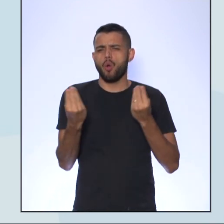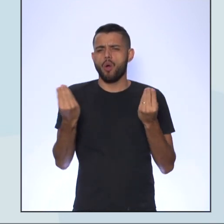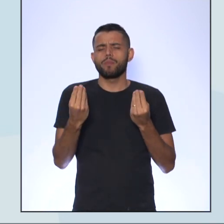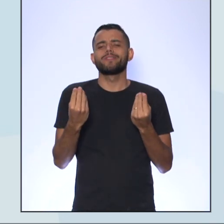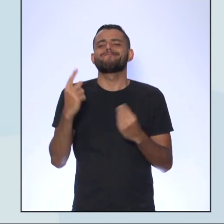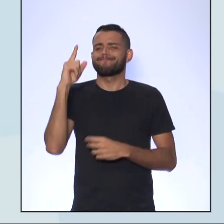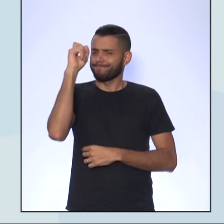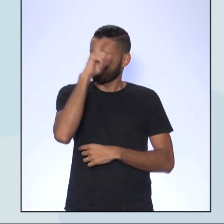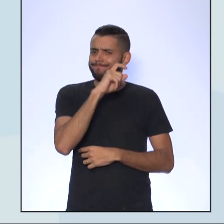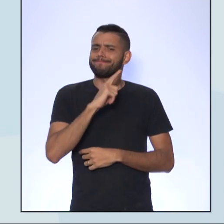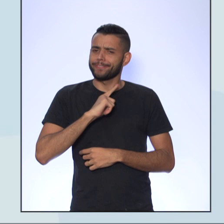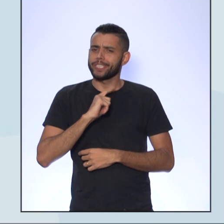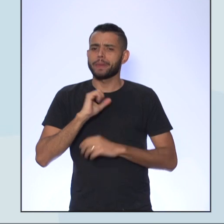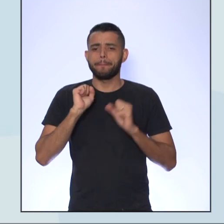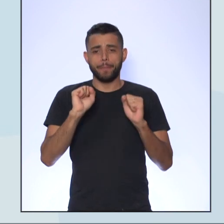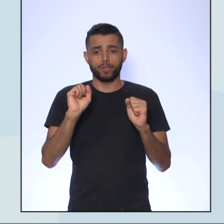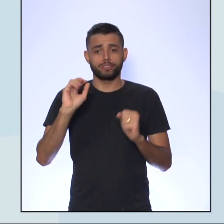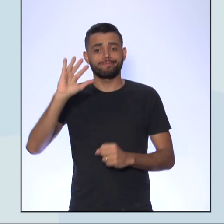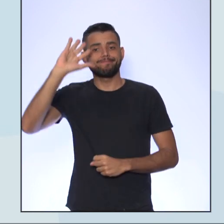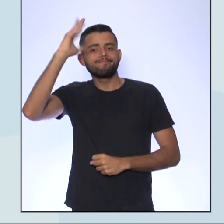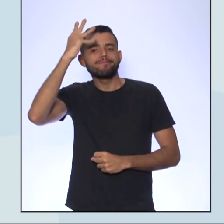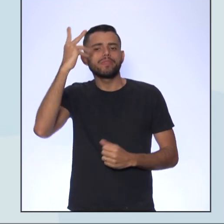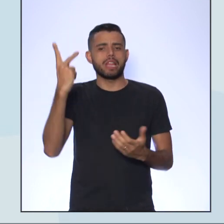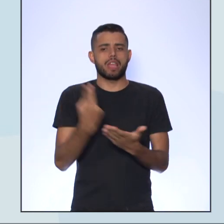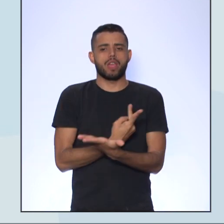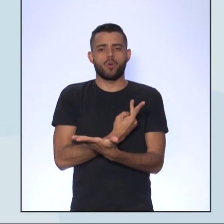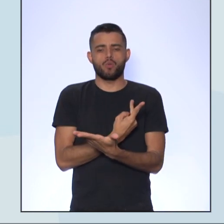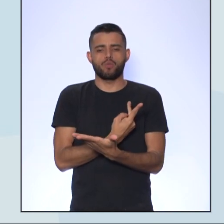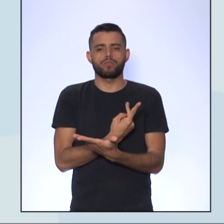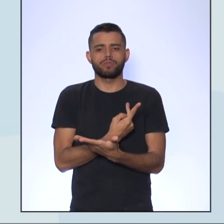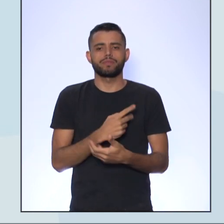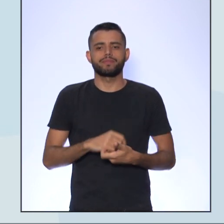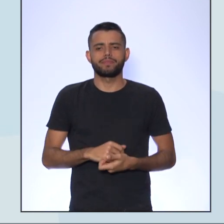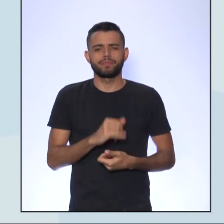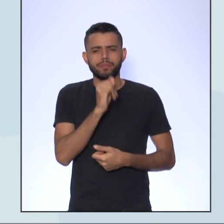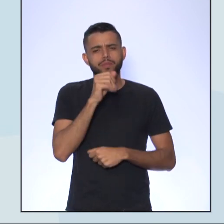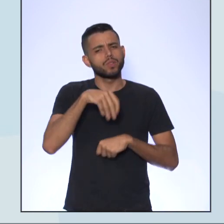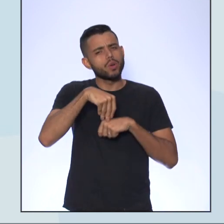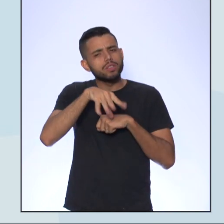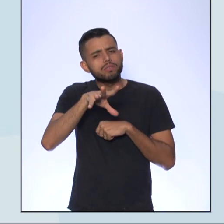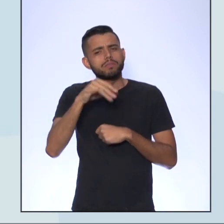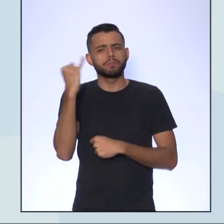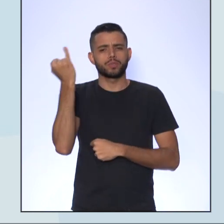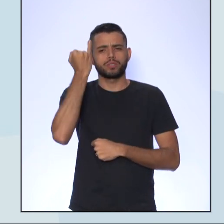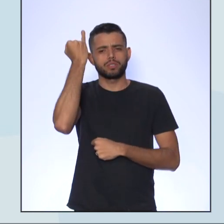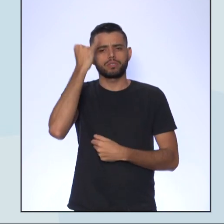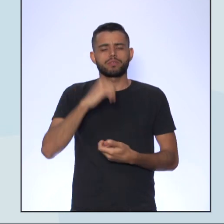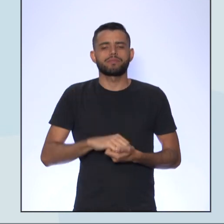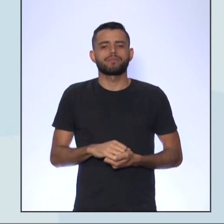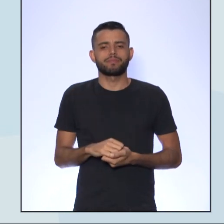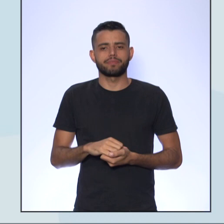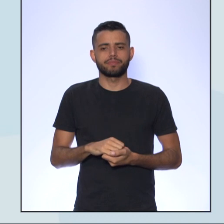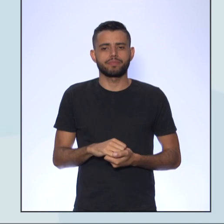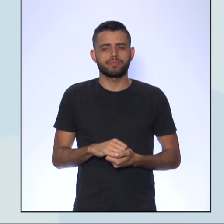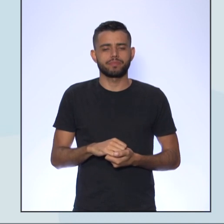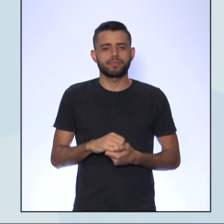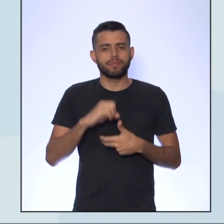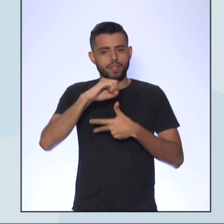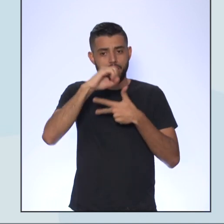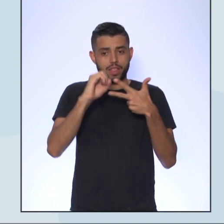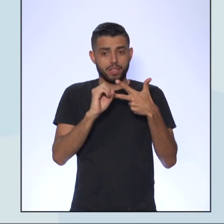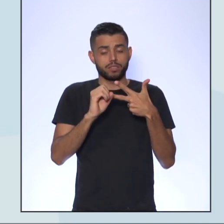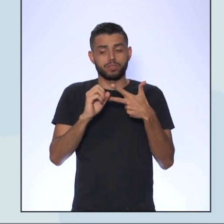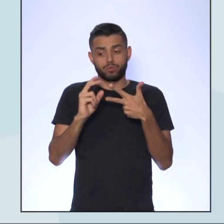poderá inclusive cometer erros. Então, algumas orientações importantes. Por exemplo, o Enem são 2 dias. E no